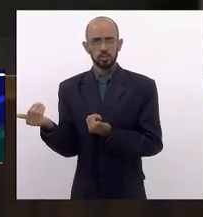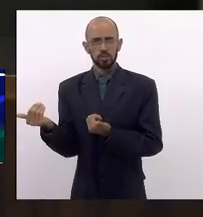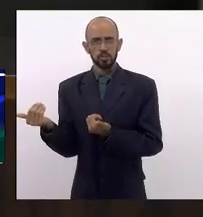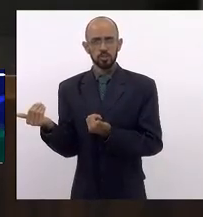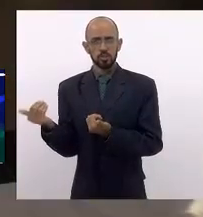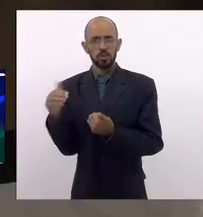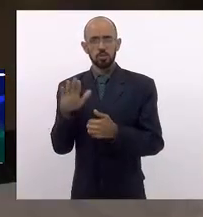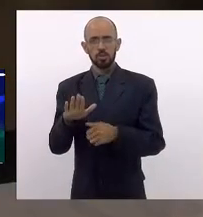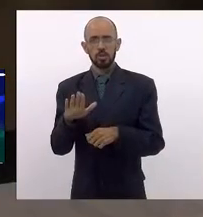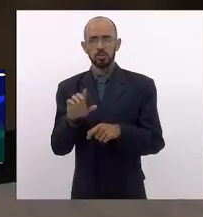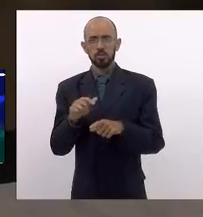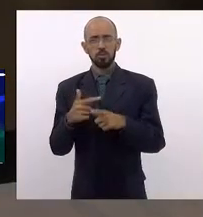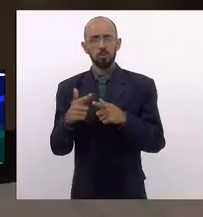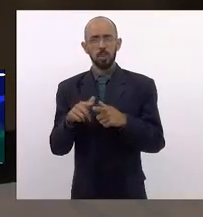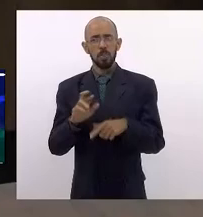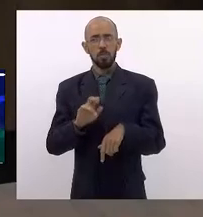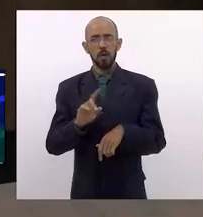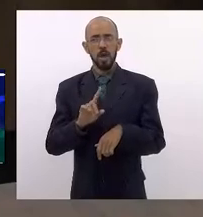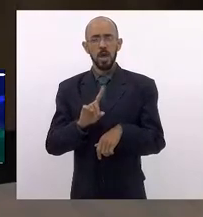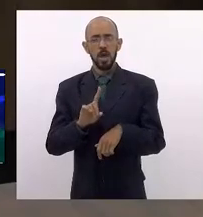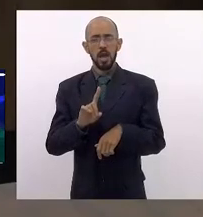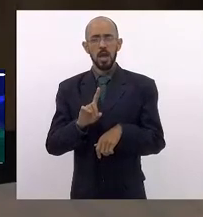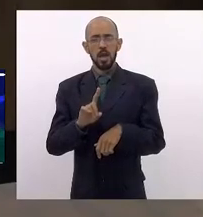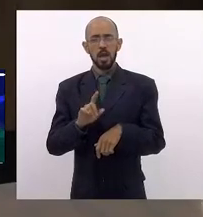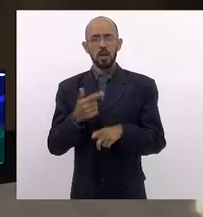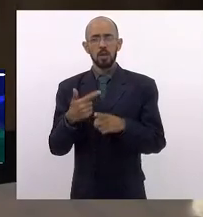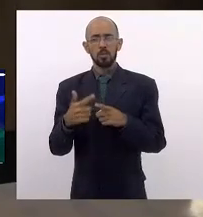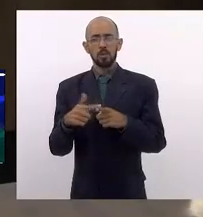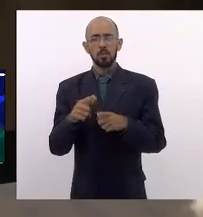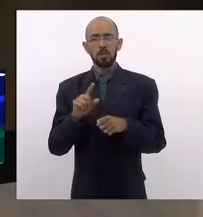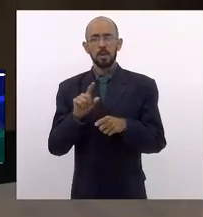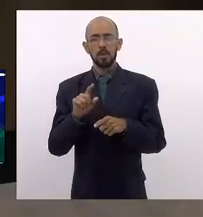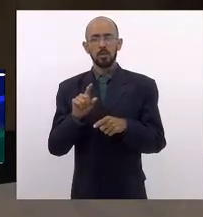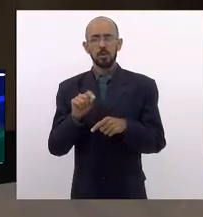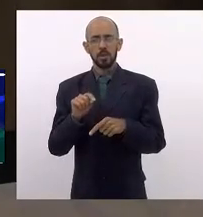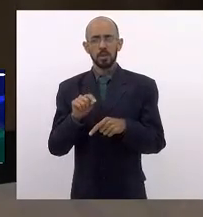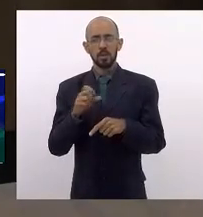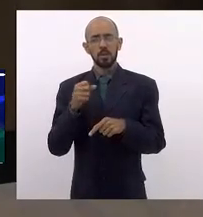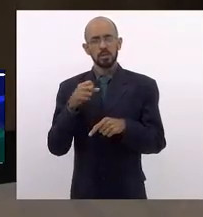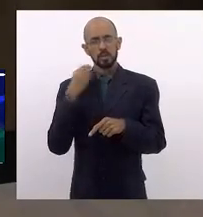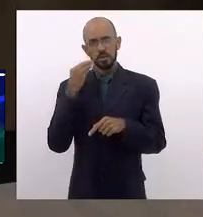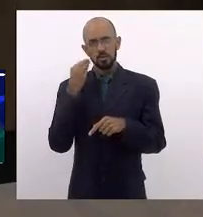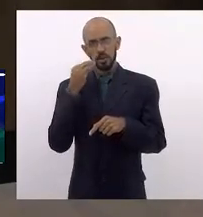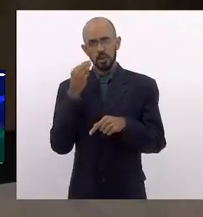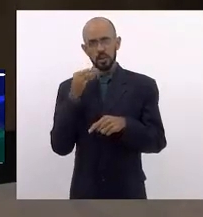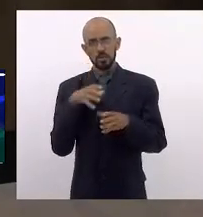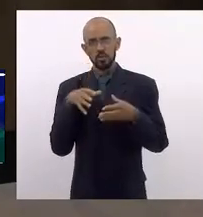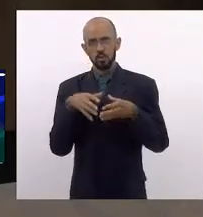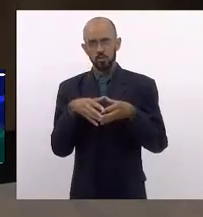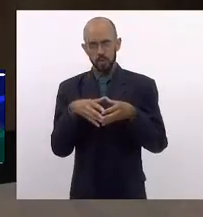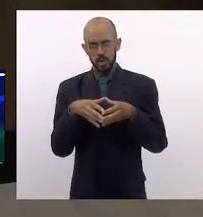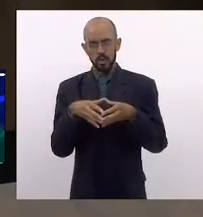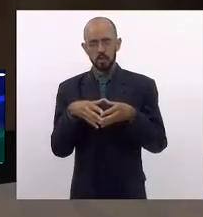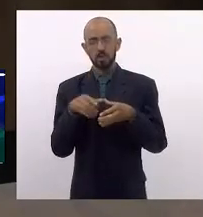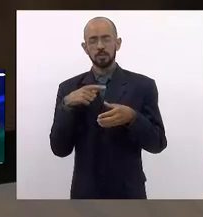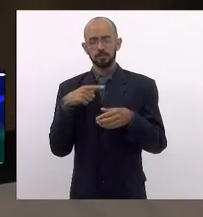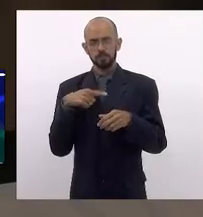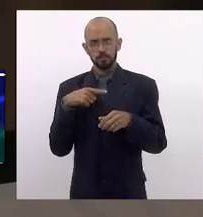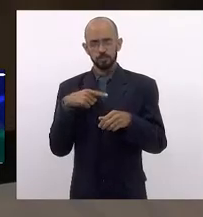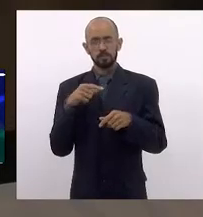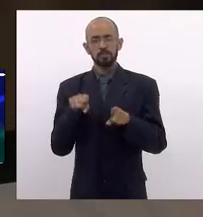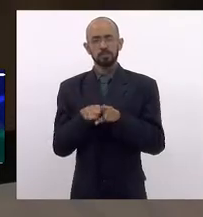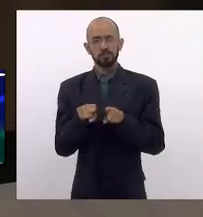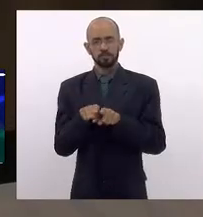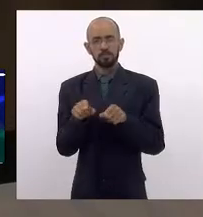correto A questão não é essa a questão é porque como temos experiências de comitê e essa casa também tem um comitê de